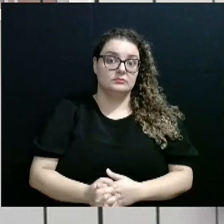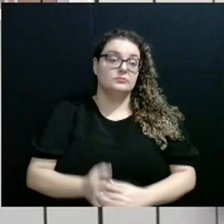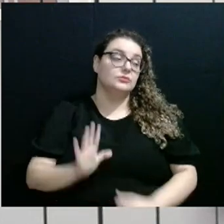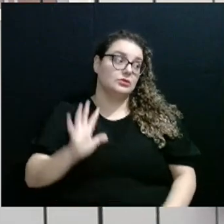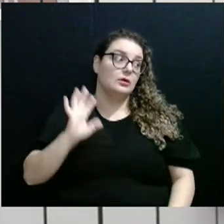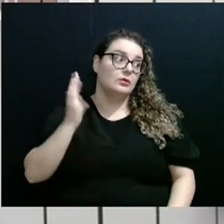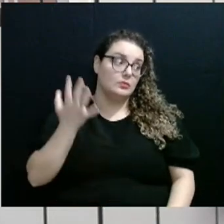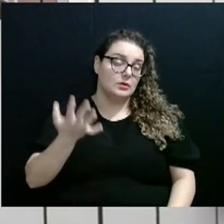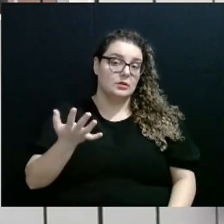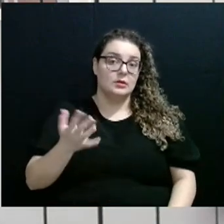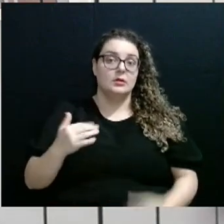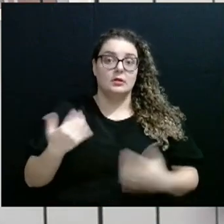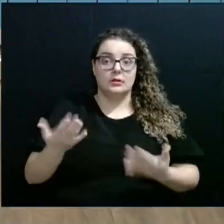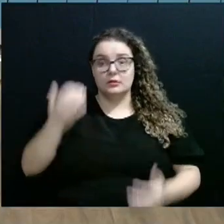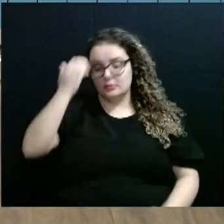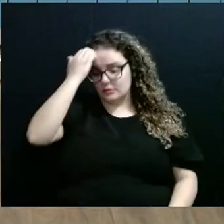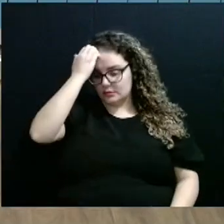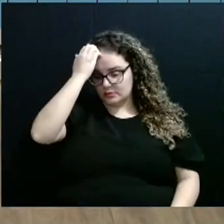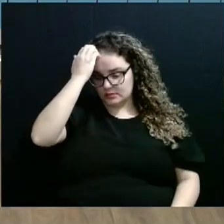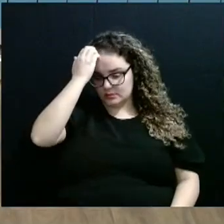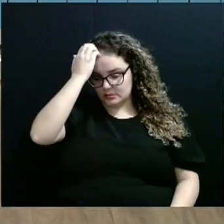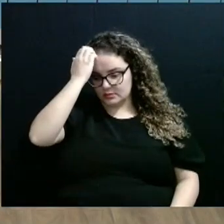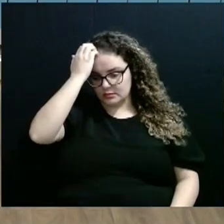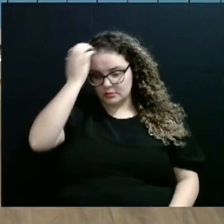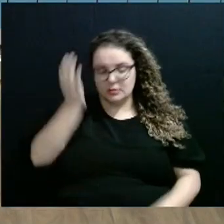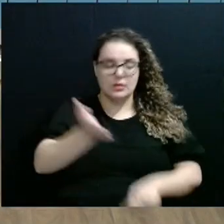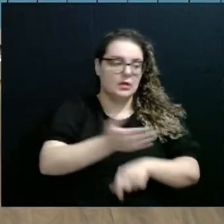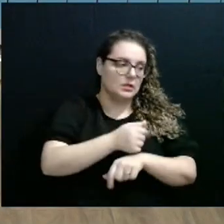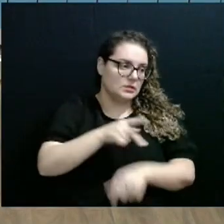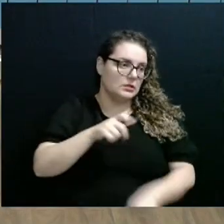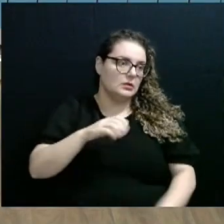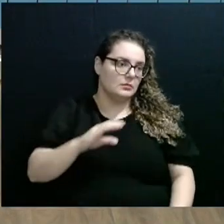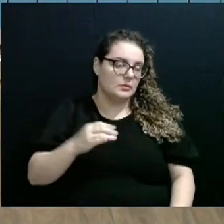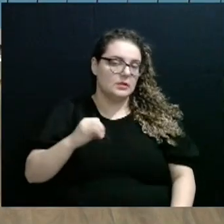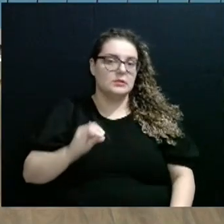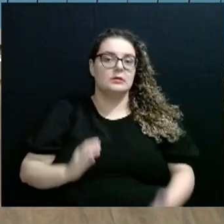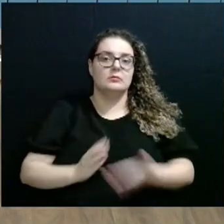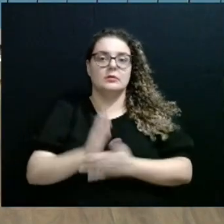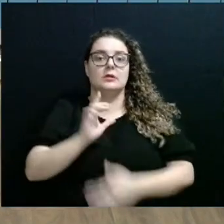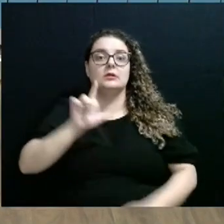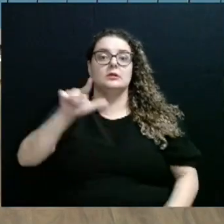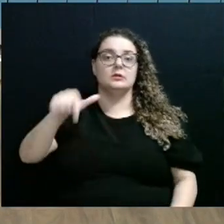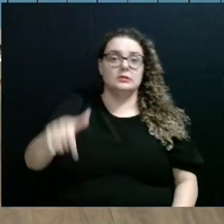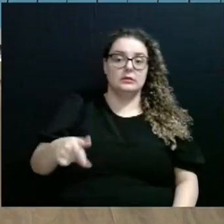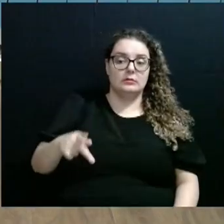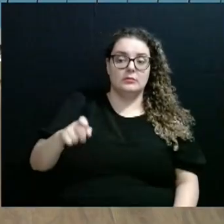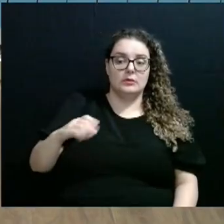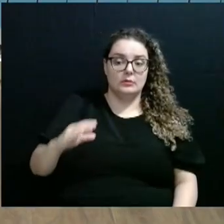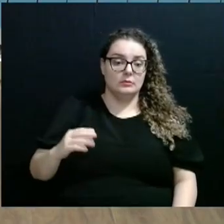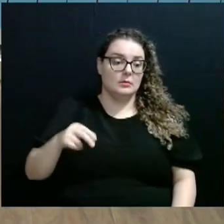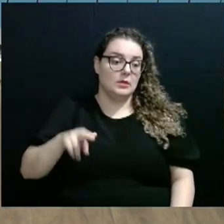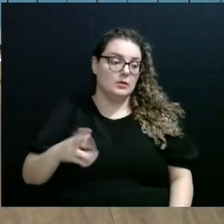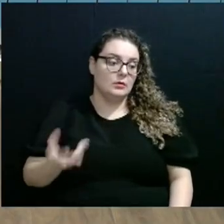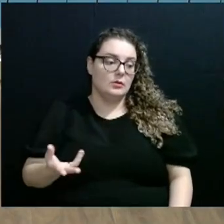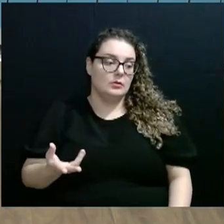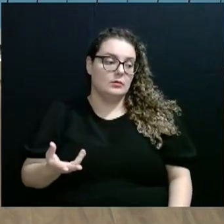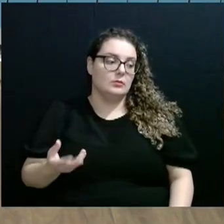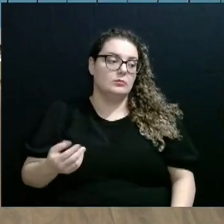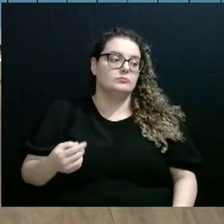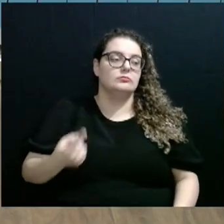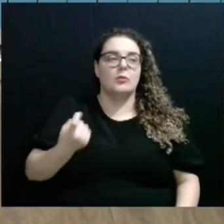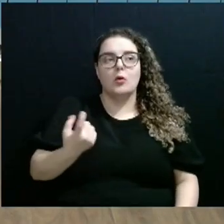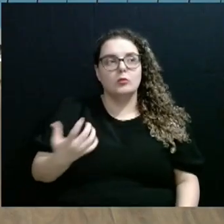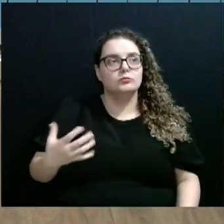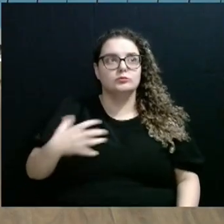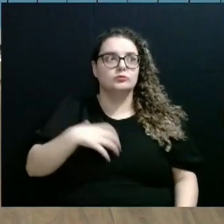ficar antes da PEC, caso ela seja aprovada, e depois da PEC, ou isso unifica? Como é que fica judicialmente? Olha,